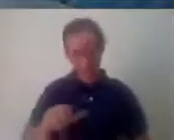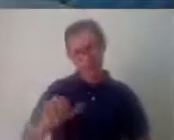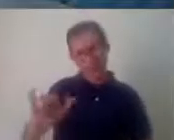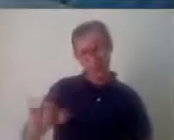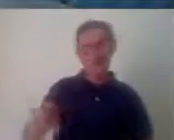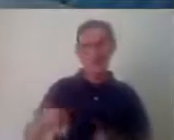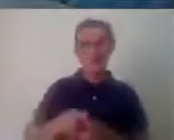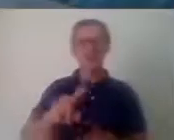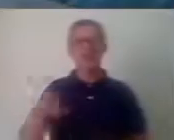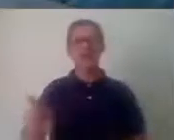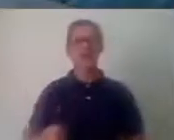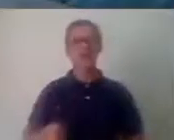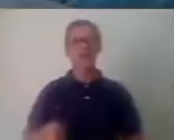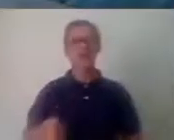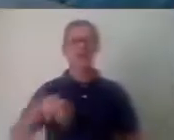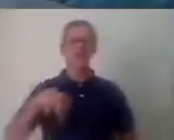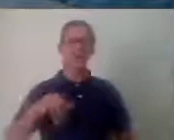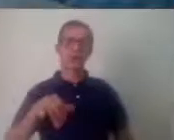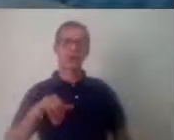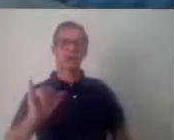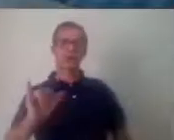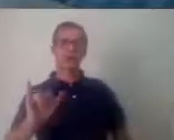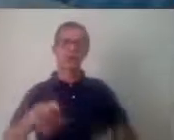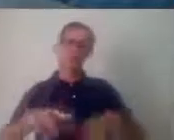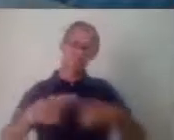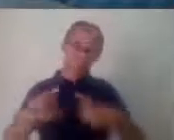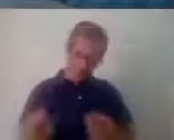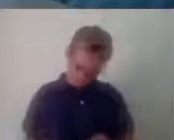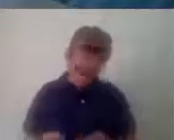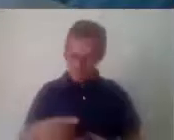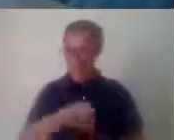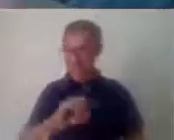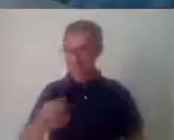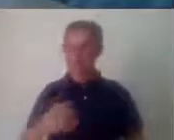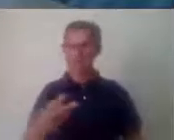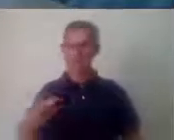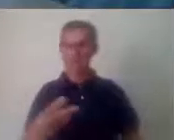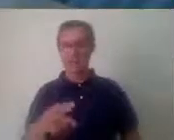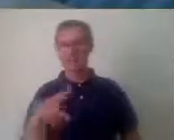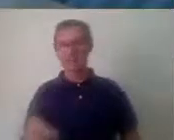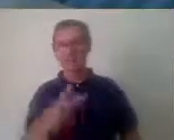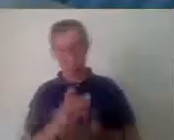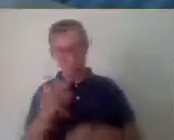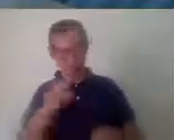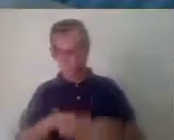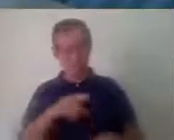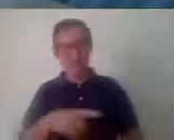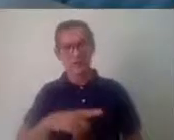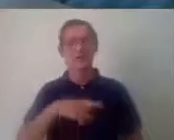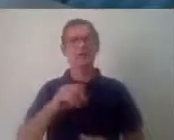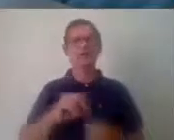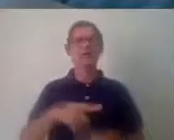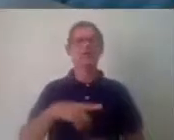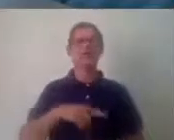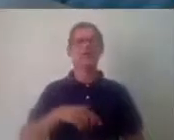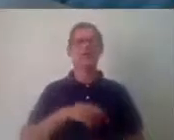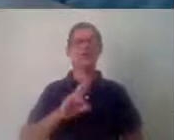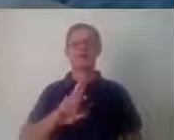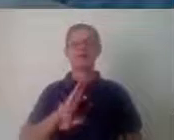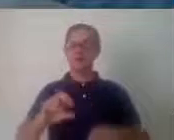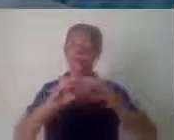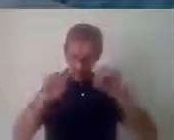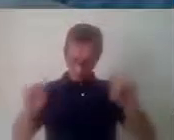x, quanto a derivada em relação a y. Se zera os dois ao mesmo tempo, o que você vai ter que fazer? Você vai ter que resolver um